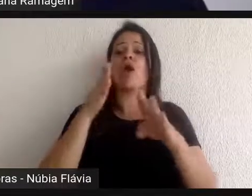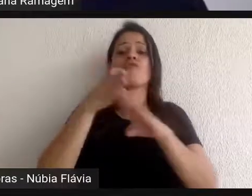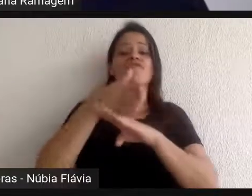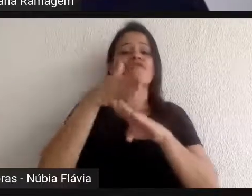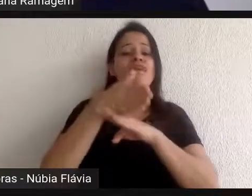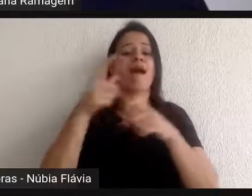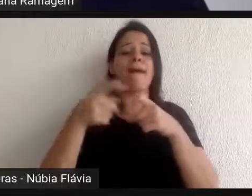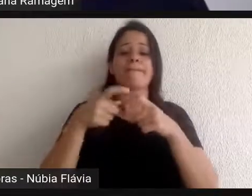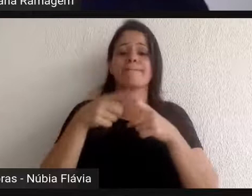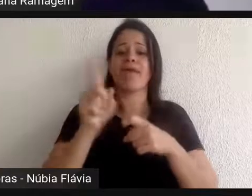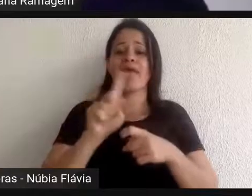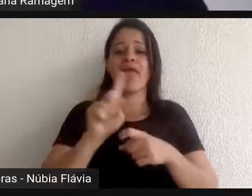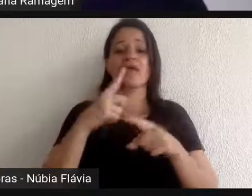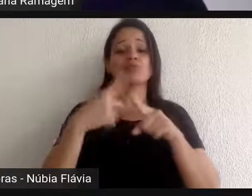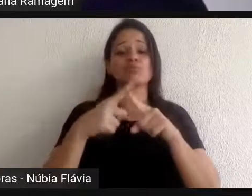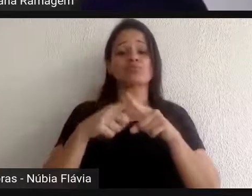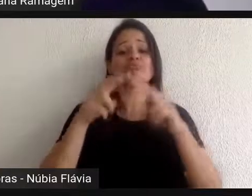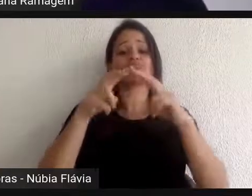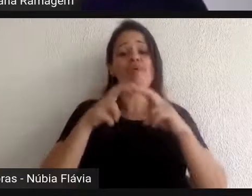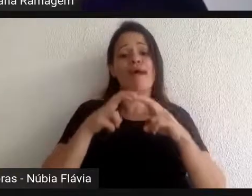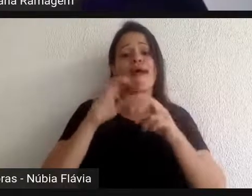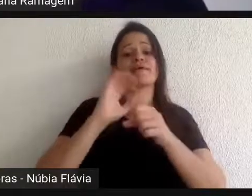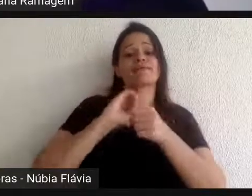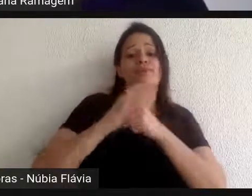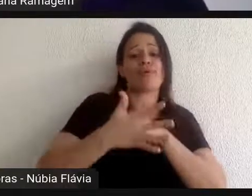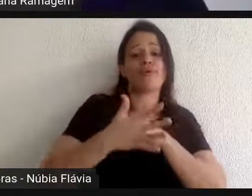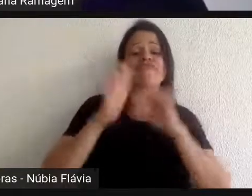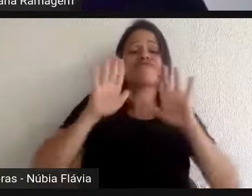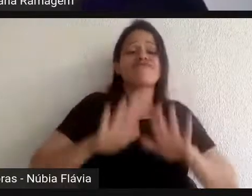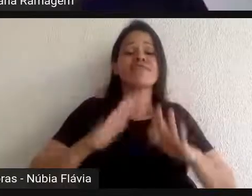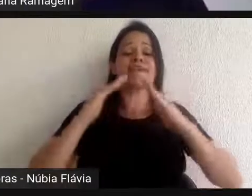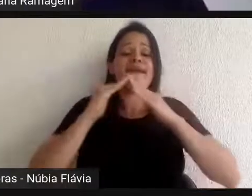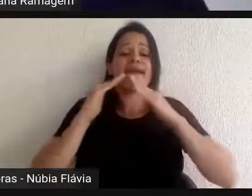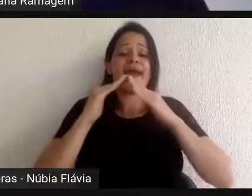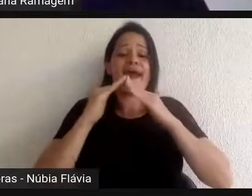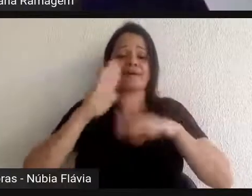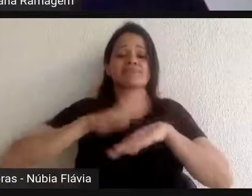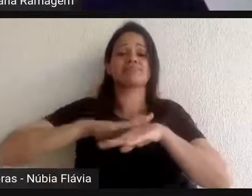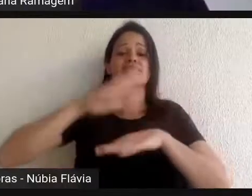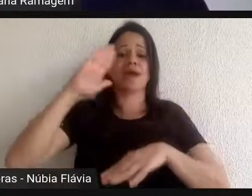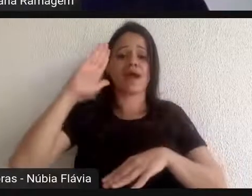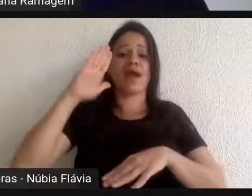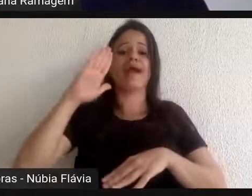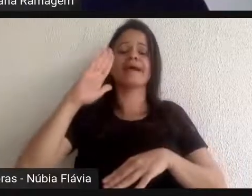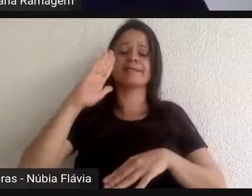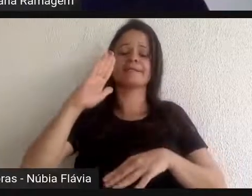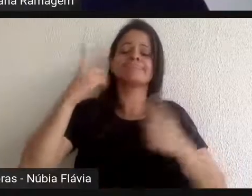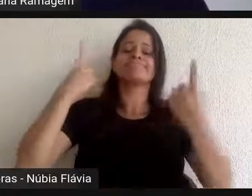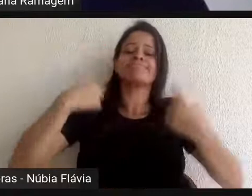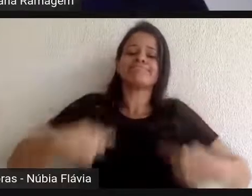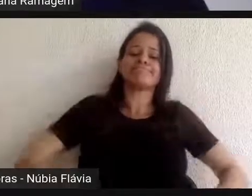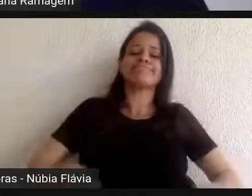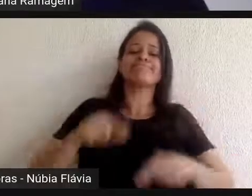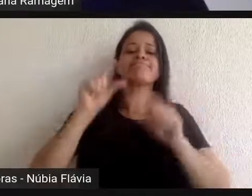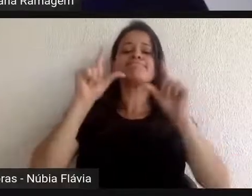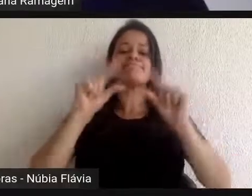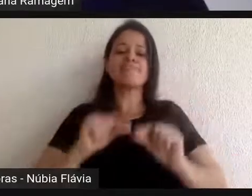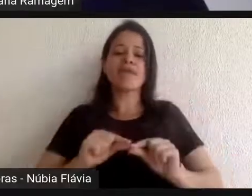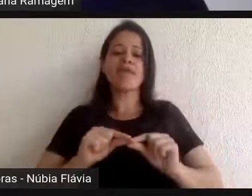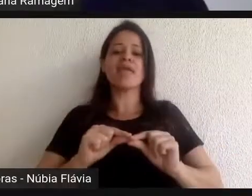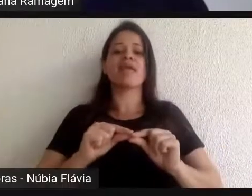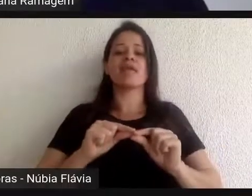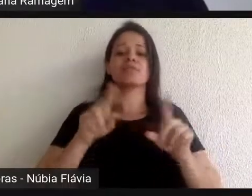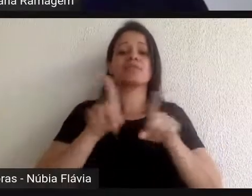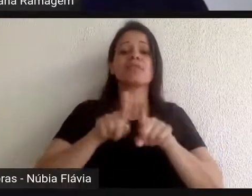costumavam fazer, né? Check-up e tal, exames periódicos. E isso faz com que a nutrição